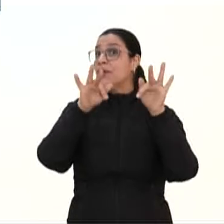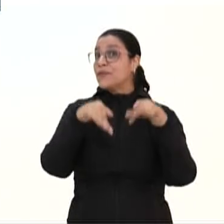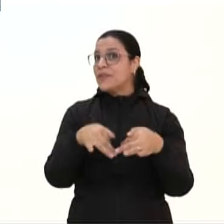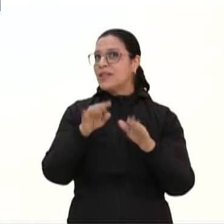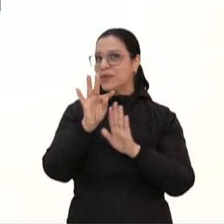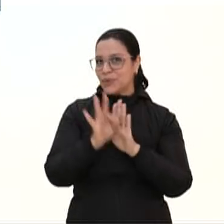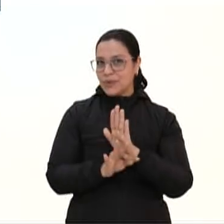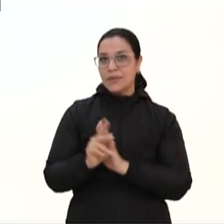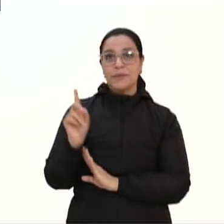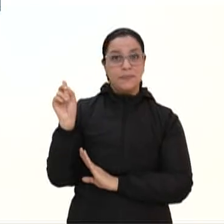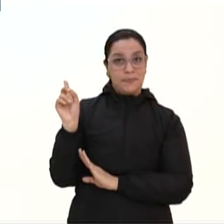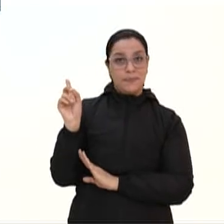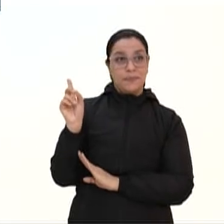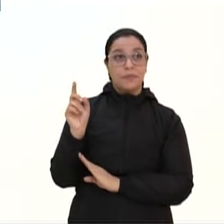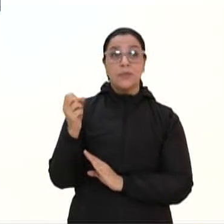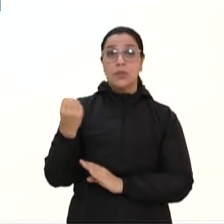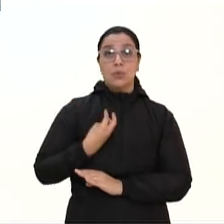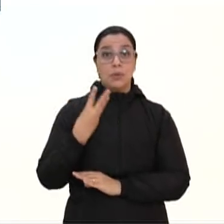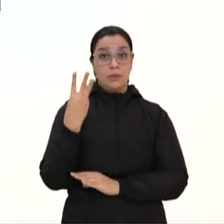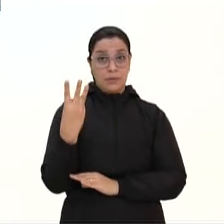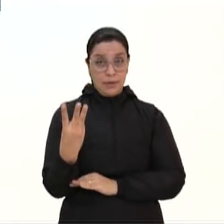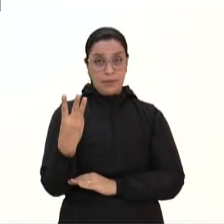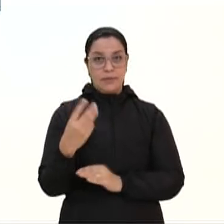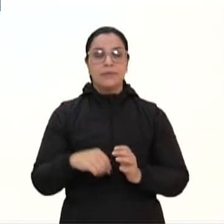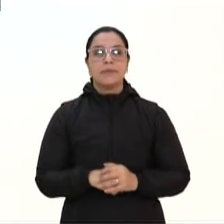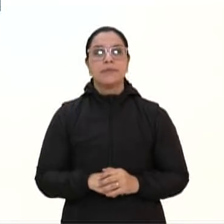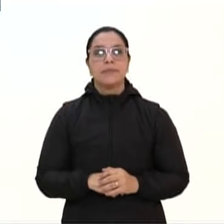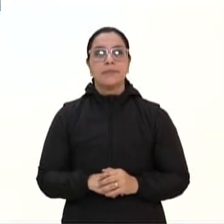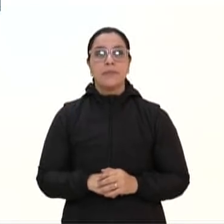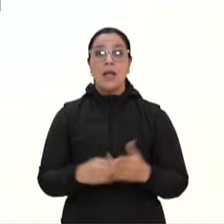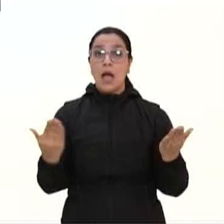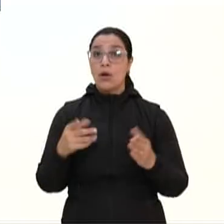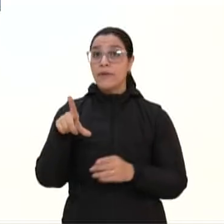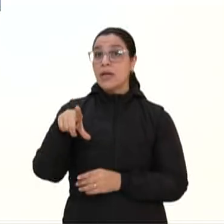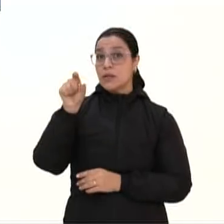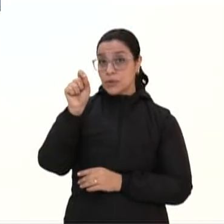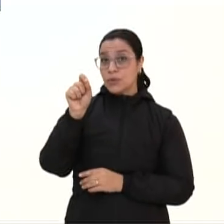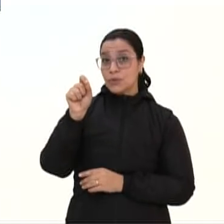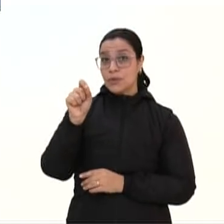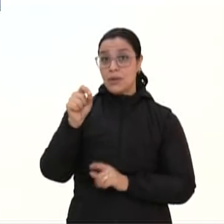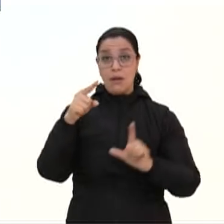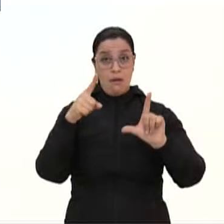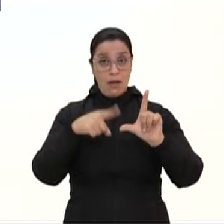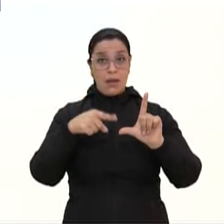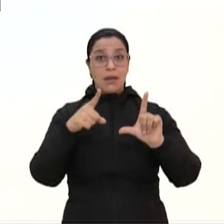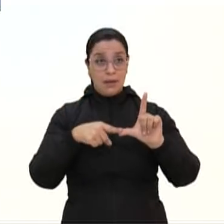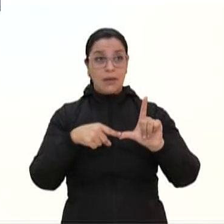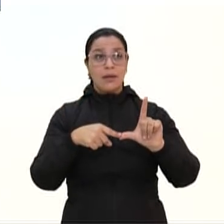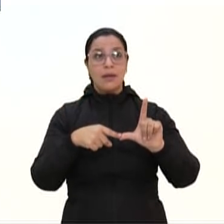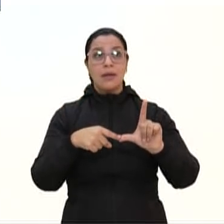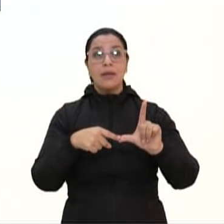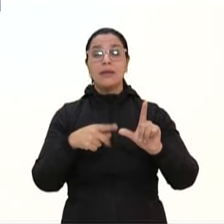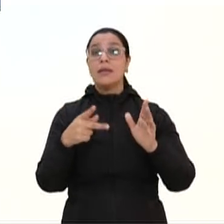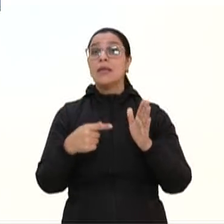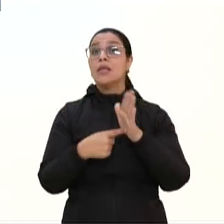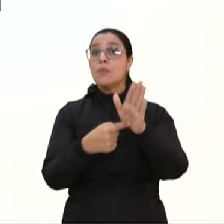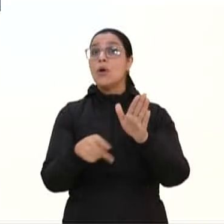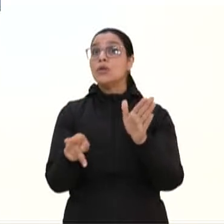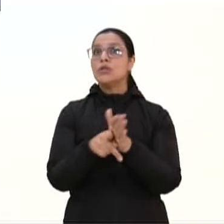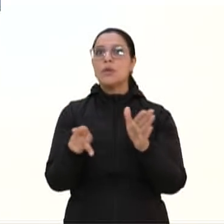de vergonha porque descobre que o homem não era suspeito e sim o noivo de sua empregada. E ela